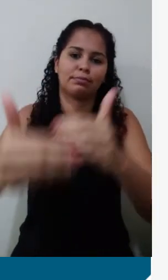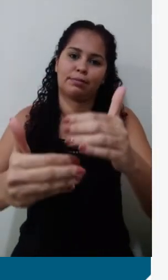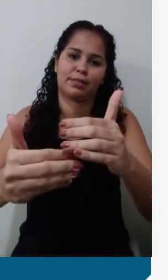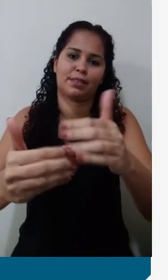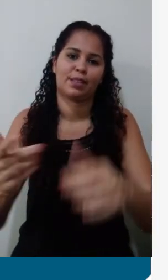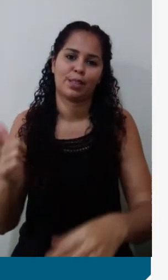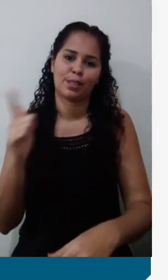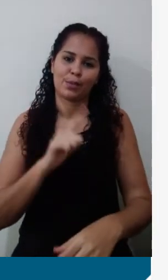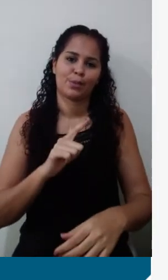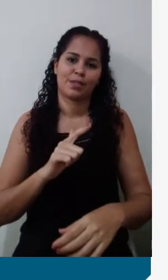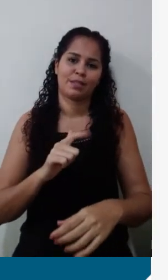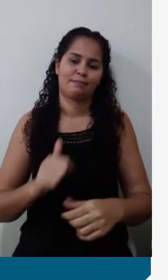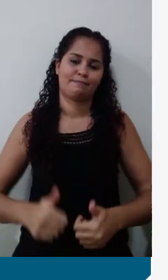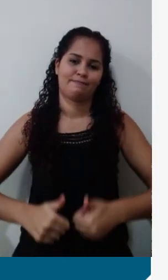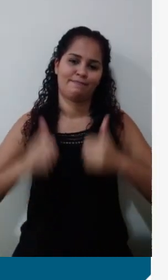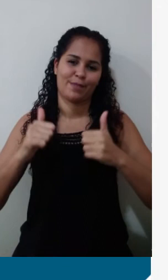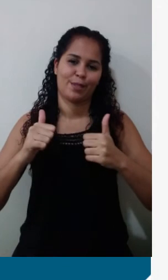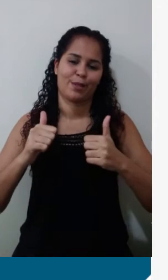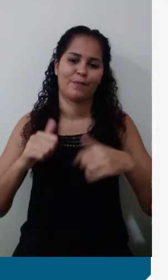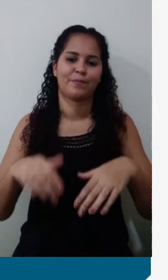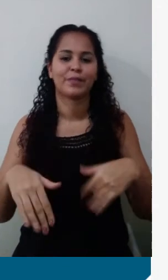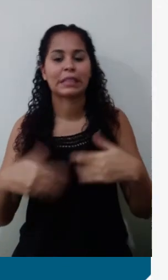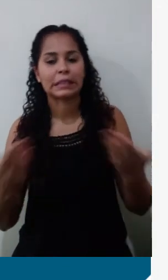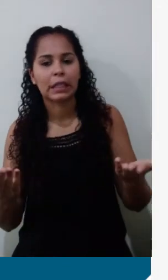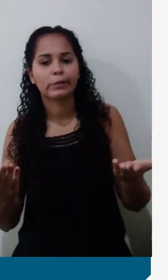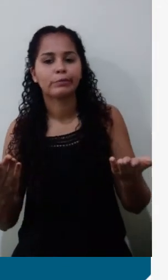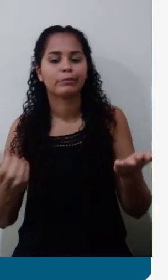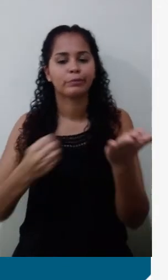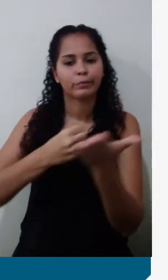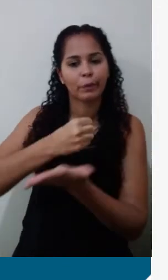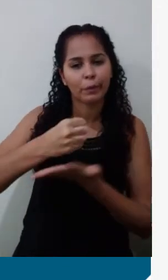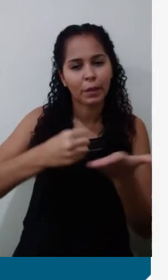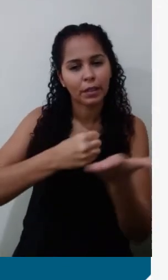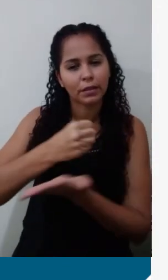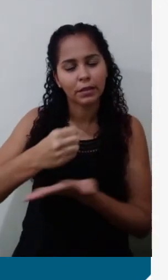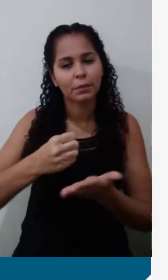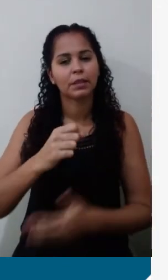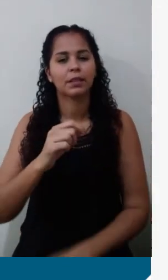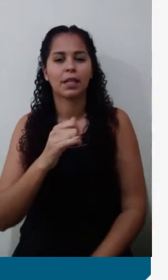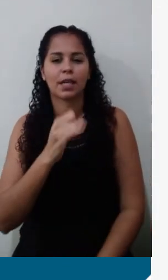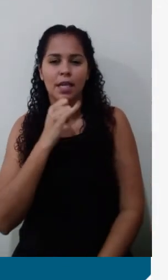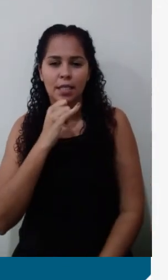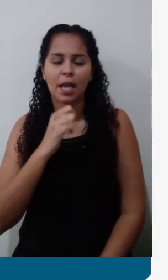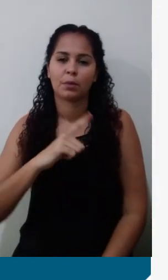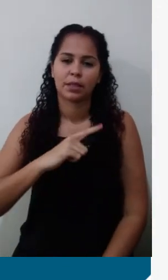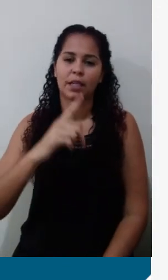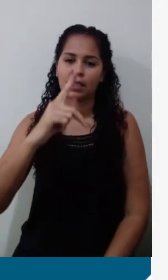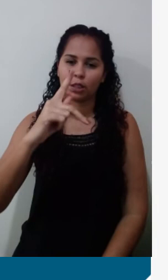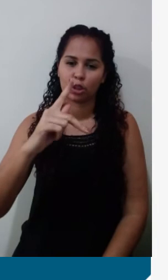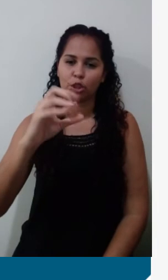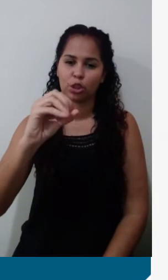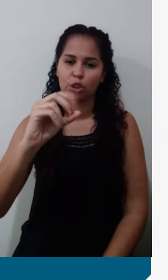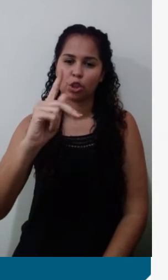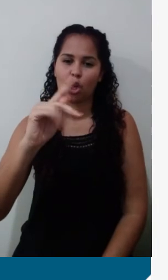a ponto de fazer com que aquele argumento seja válido. Basicamente, um desenvolvimento que tem tópico frasal, mas não tem uma